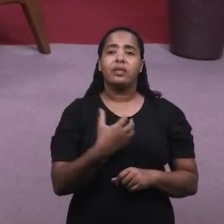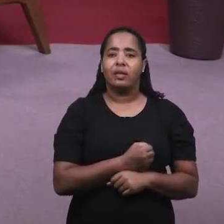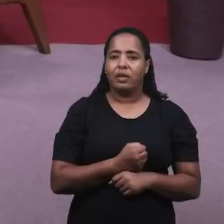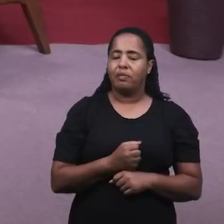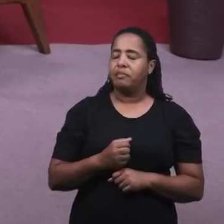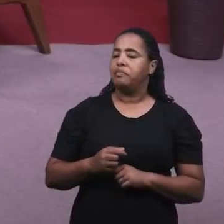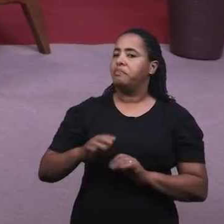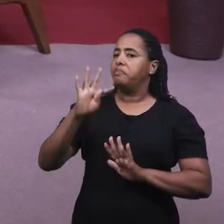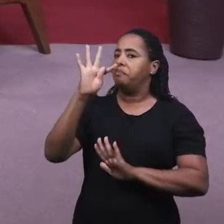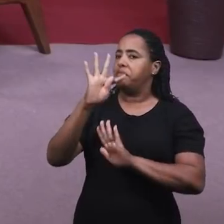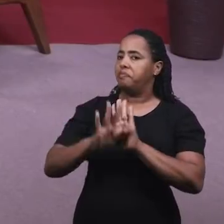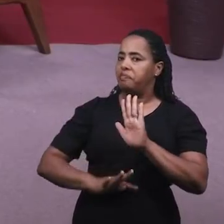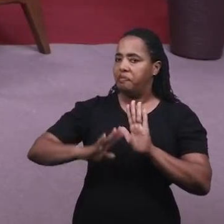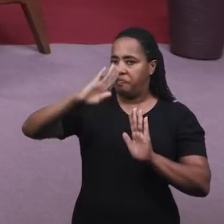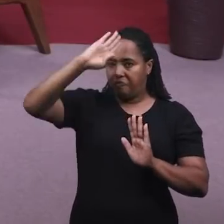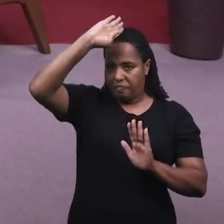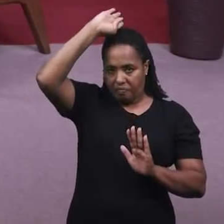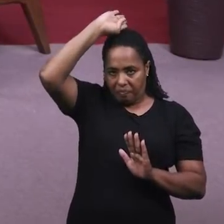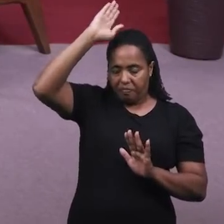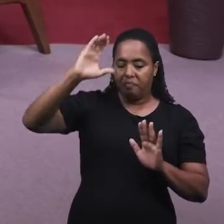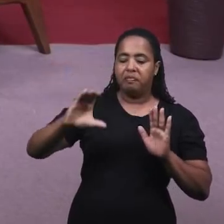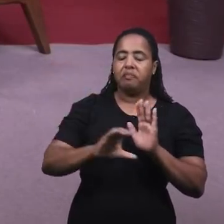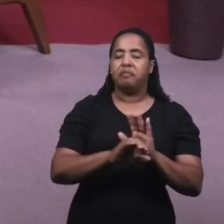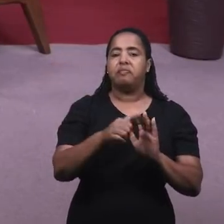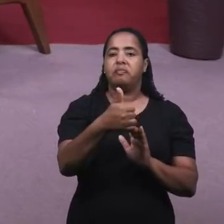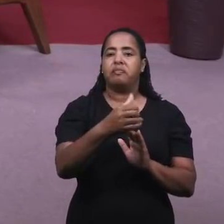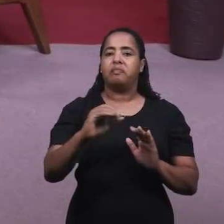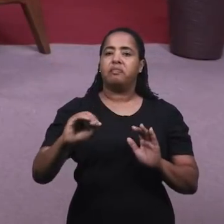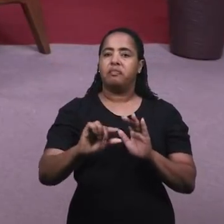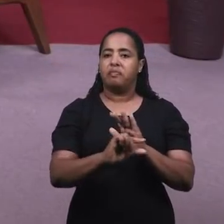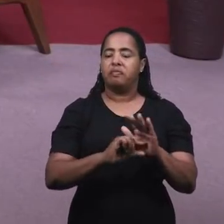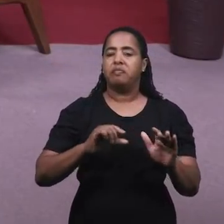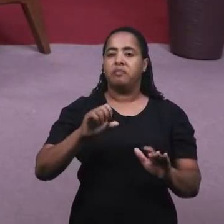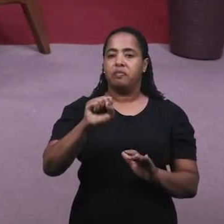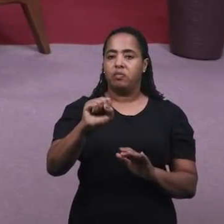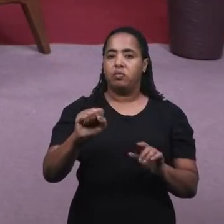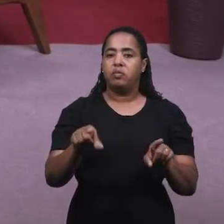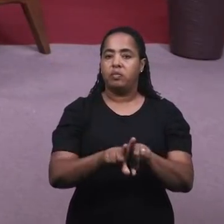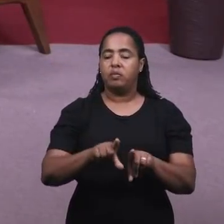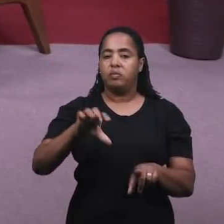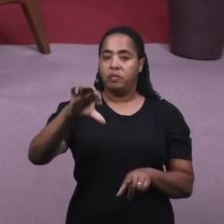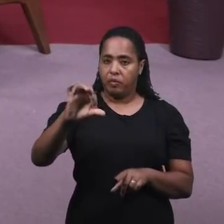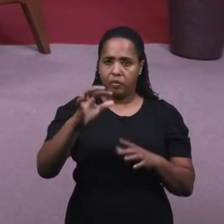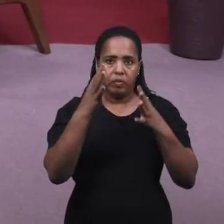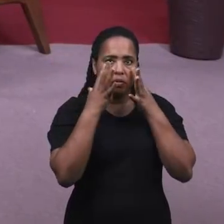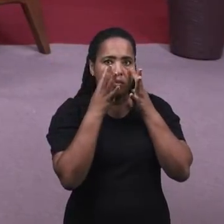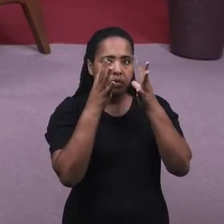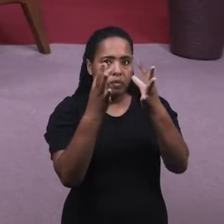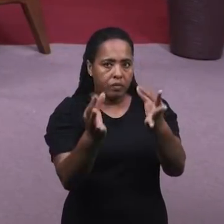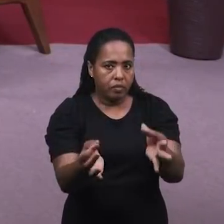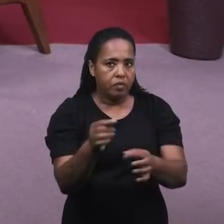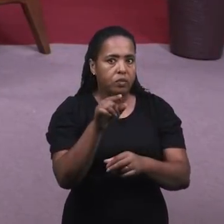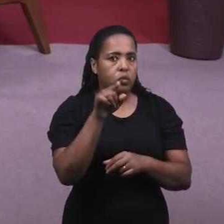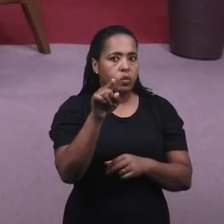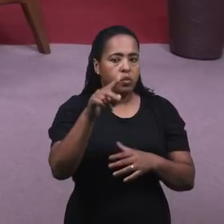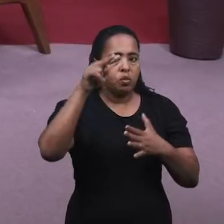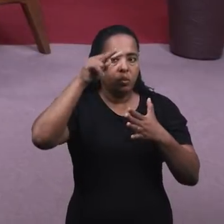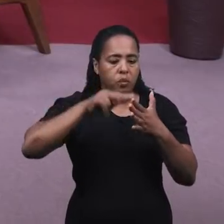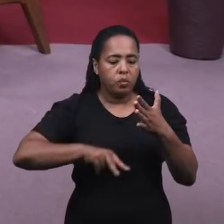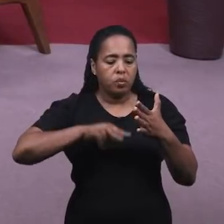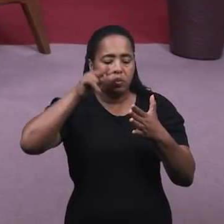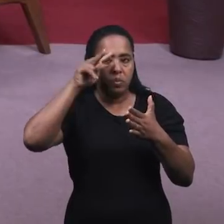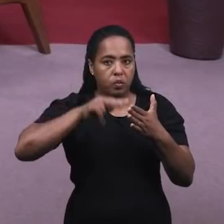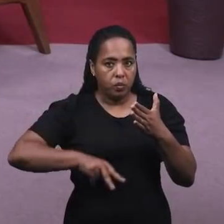texto de Romanos. Não é isso, Josias? Romanos capítulo 10, versos 8 e 9, e eu quero chamar a sua atenção para a leitura